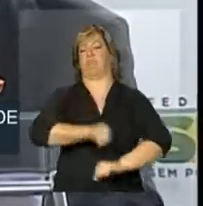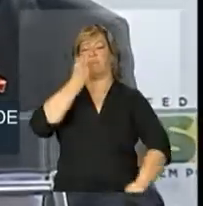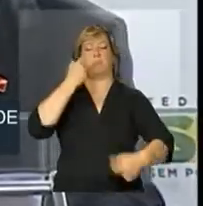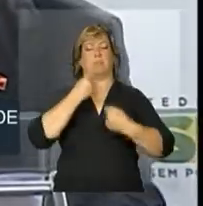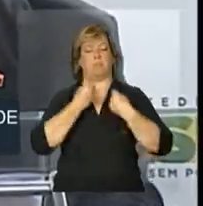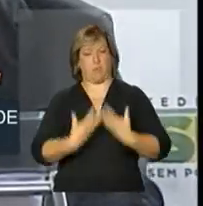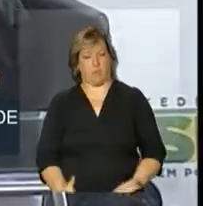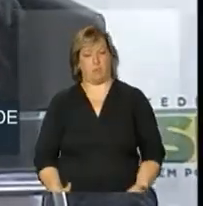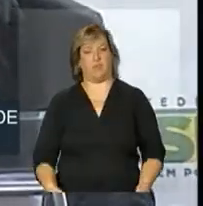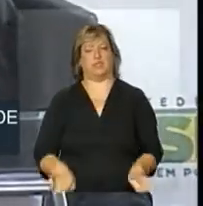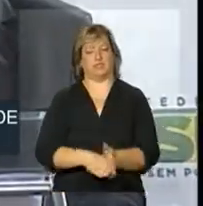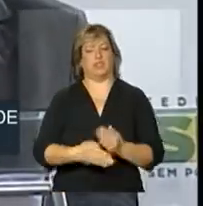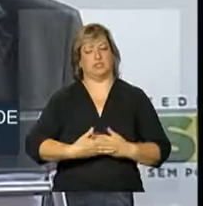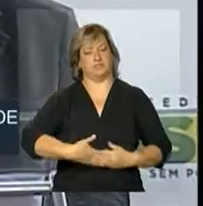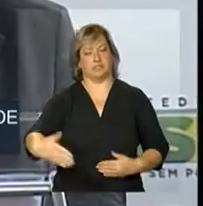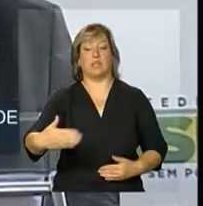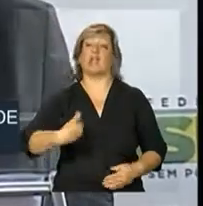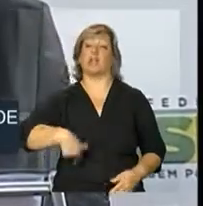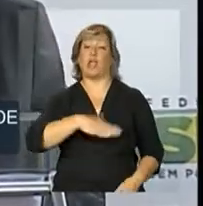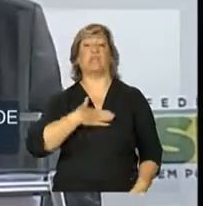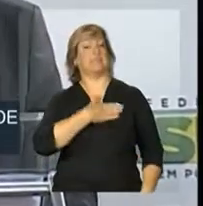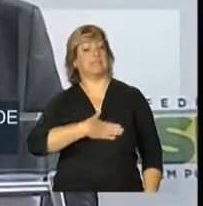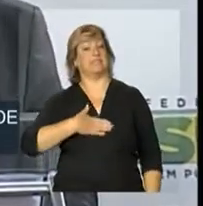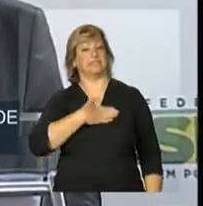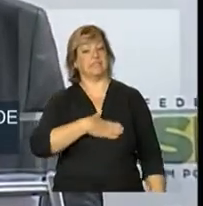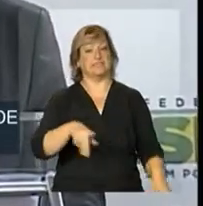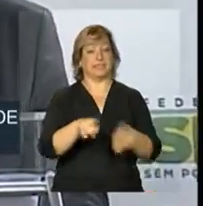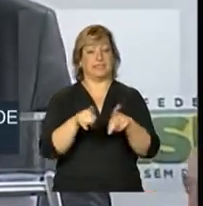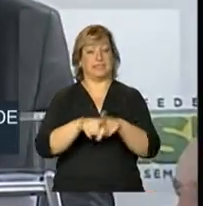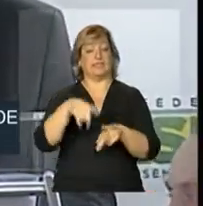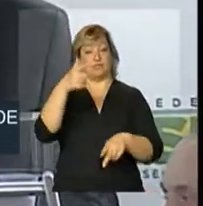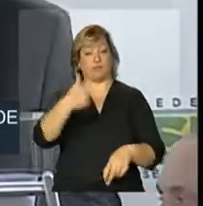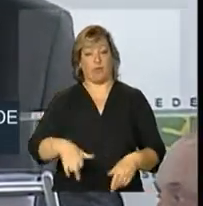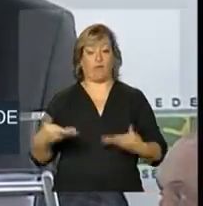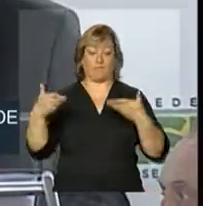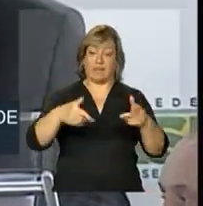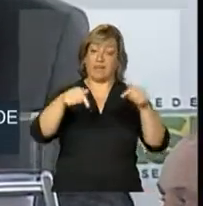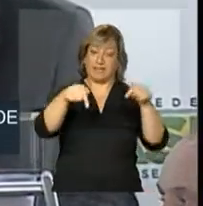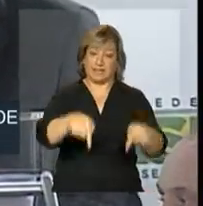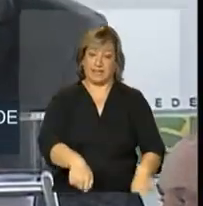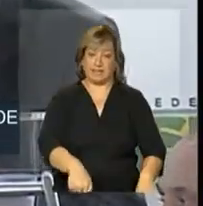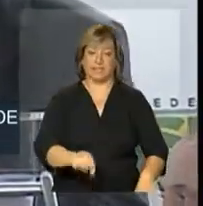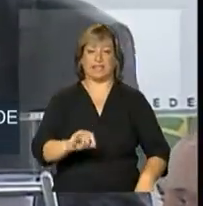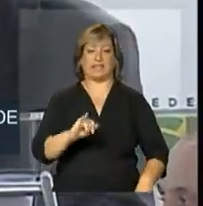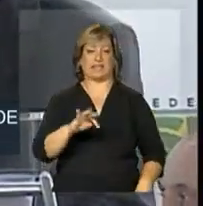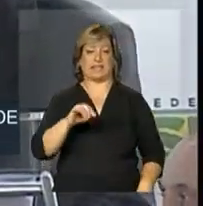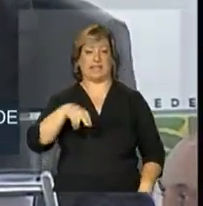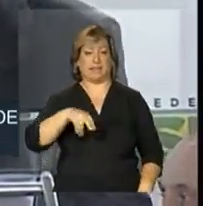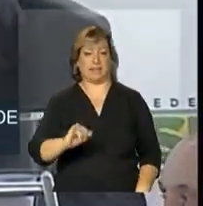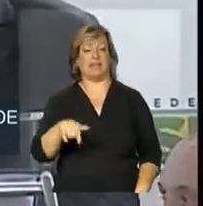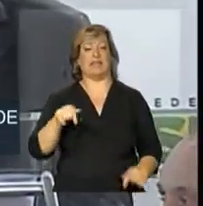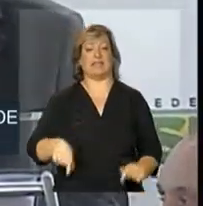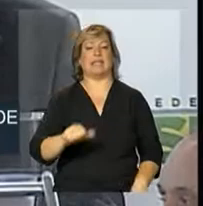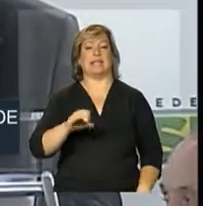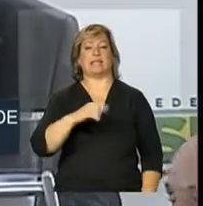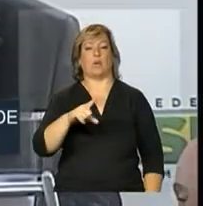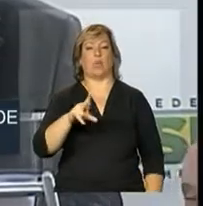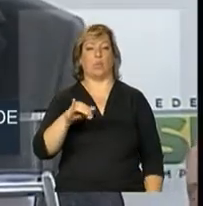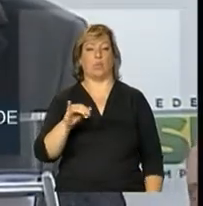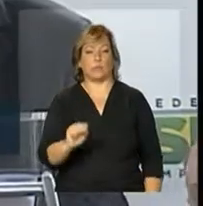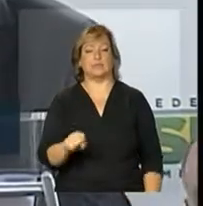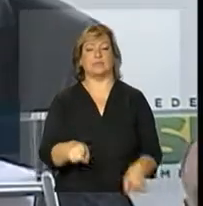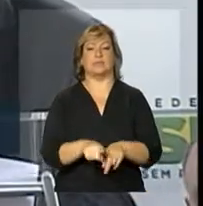chegando. Por isso, da nossa satisfação de poder, mais uma vez, vir aqui ao Itaqui, vir aqui a São Luís,